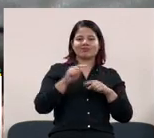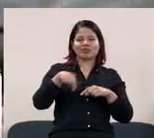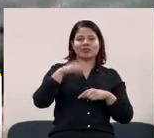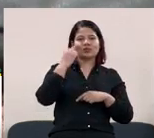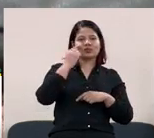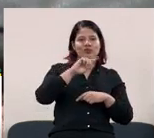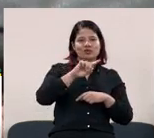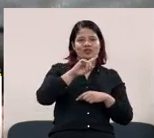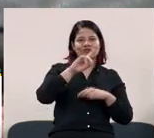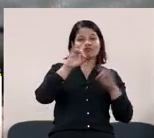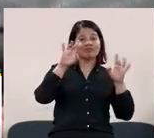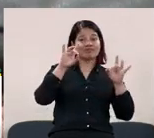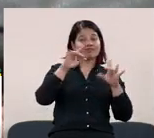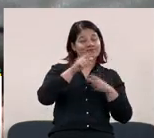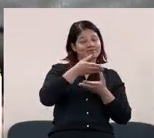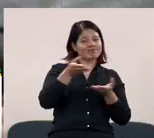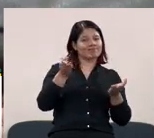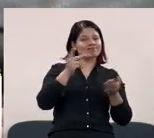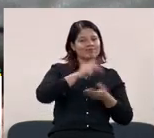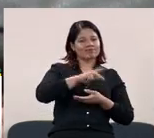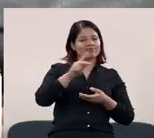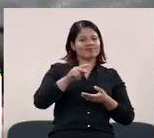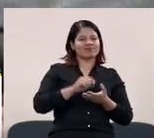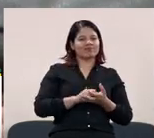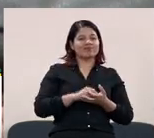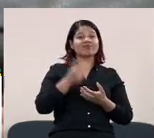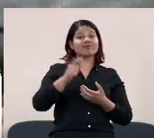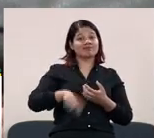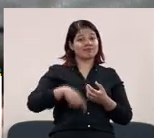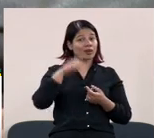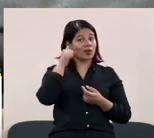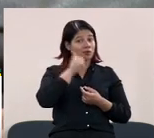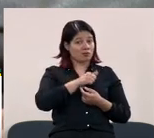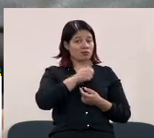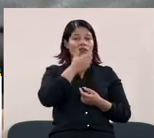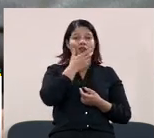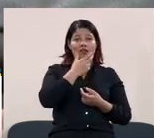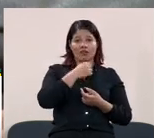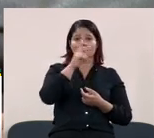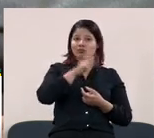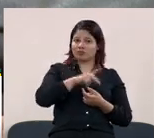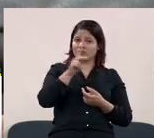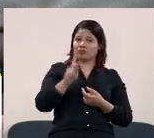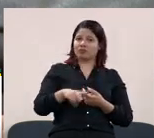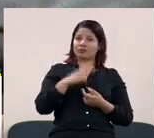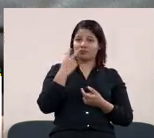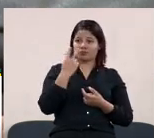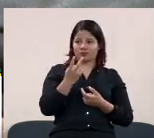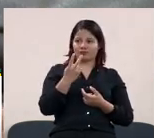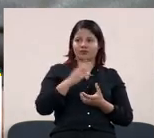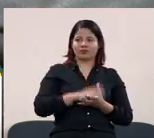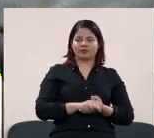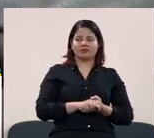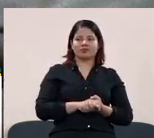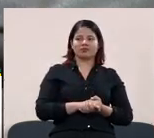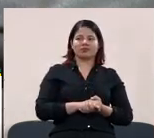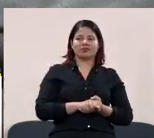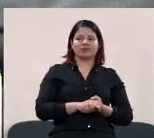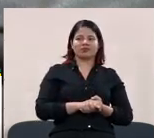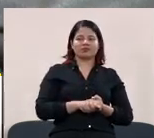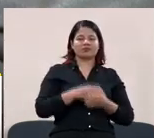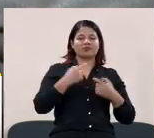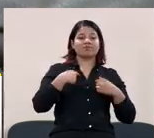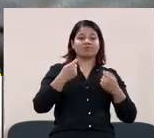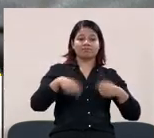do professor, e eu já estendo, ao dia do professor e da professora. Porque hoje a gente tem que dá